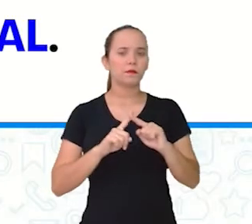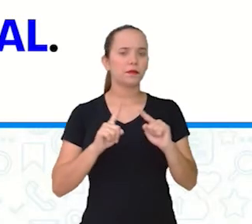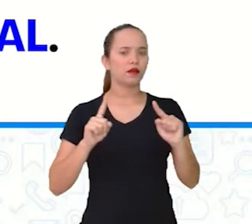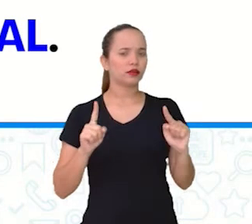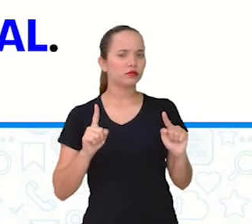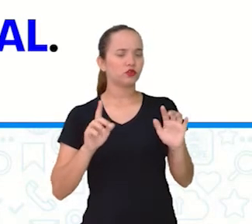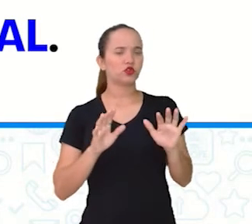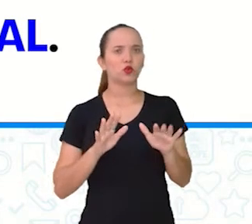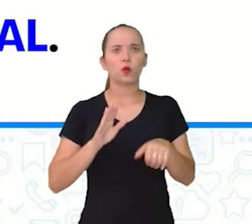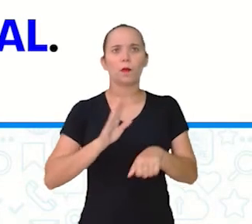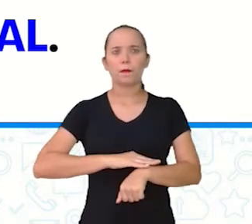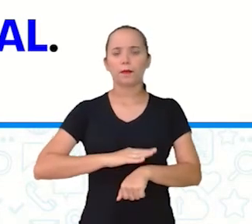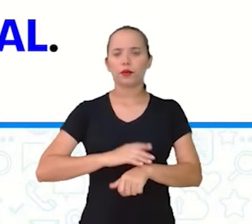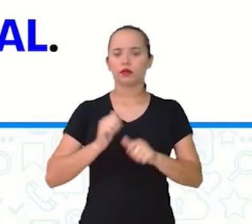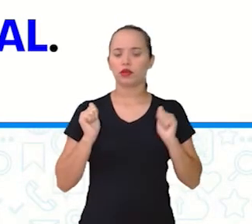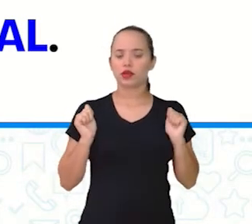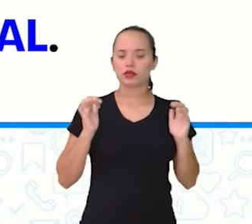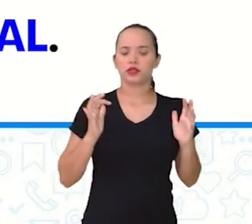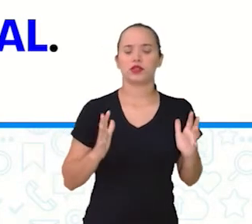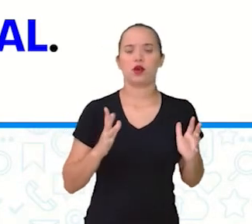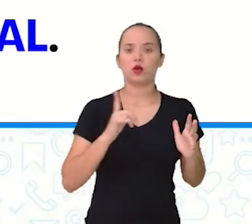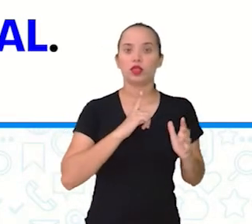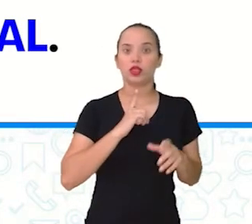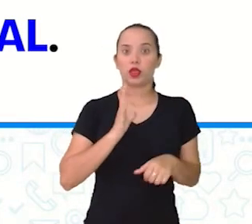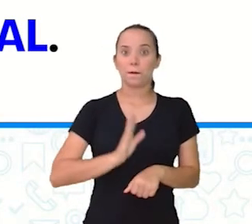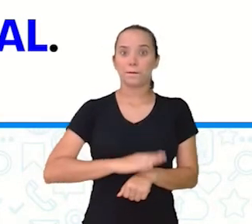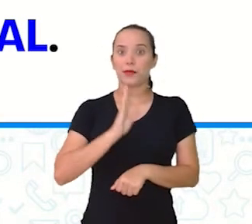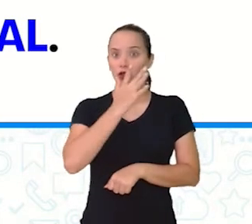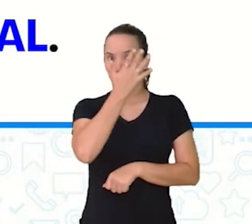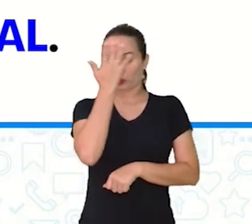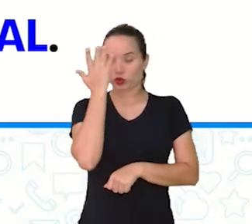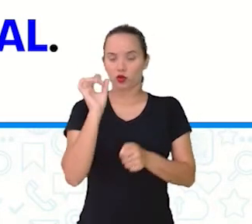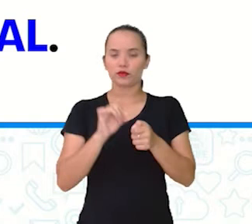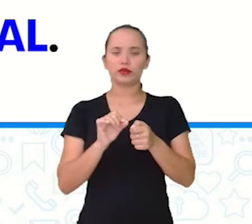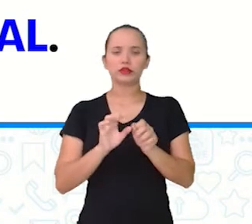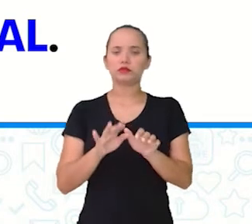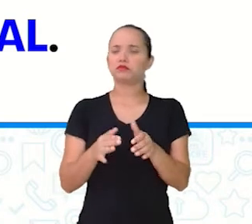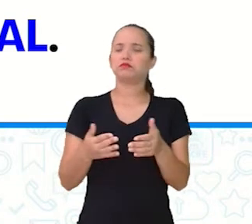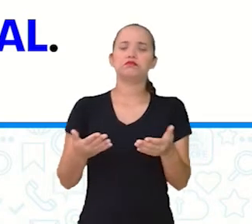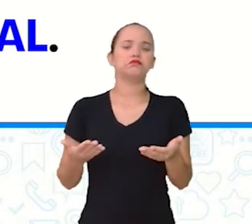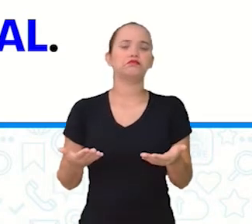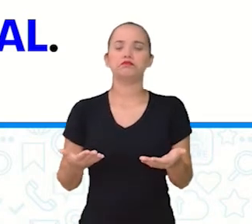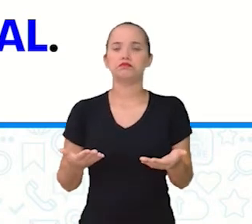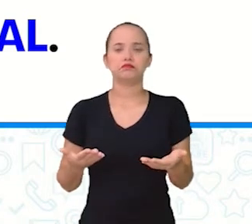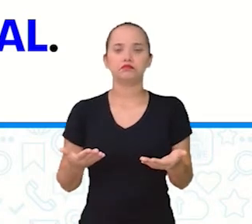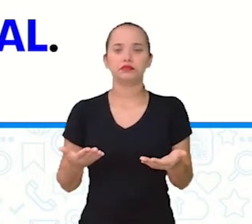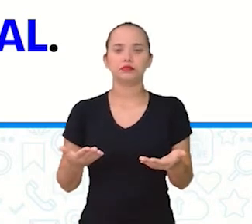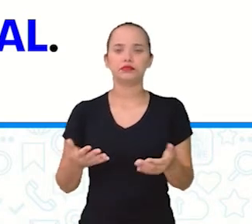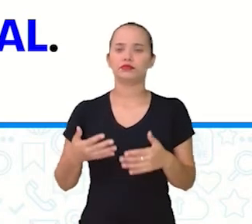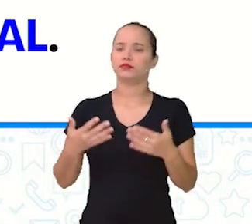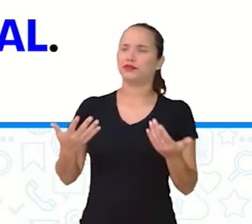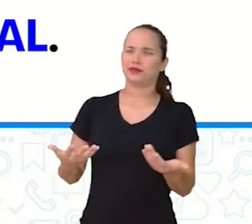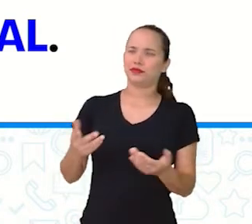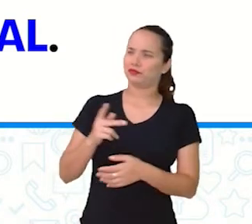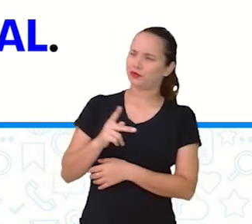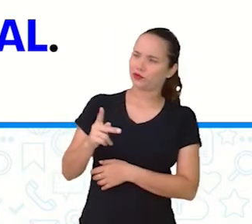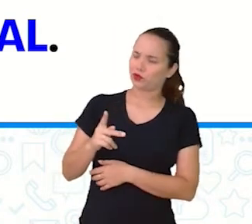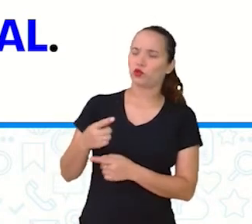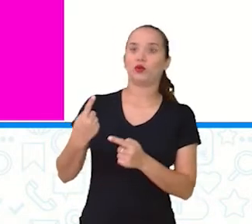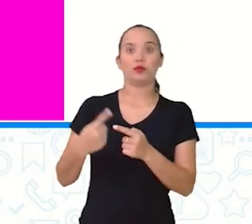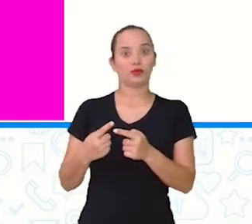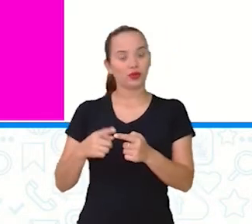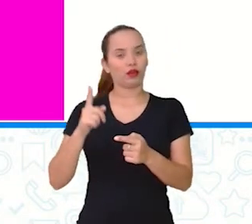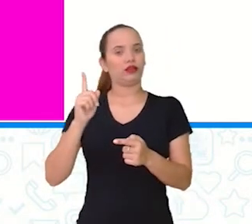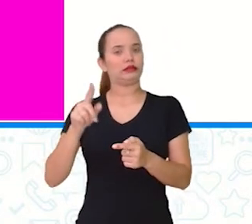quando a ação está sendo realizada por mais de uma pessoa? E aí? E aí, professora Casey, dizemos que está